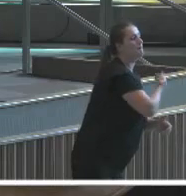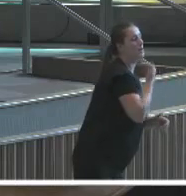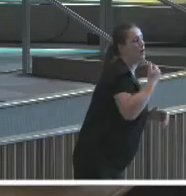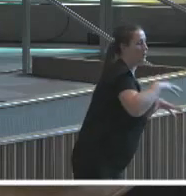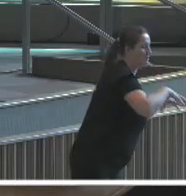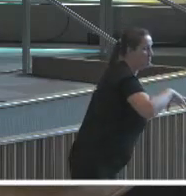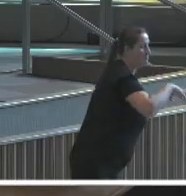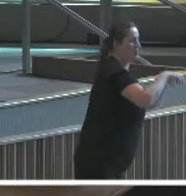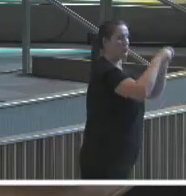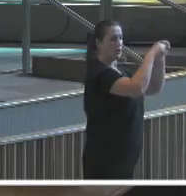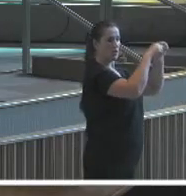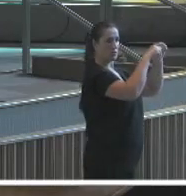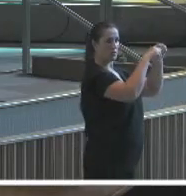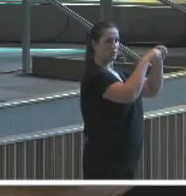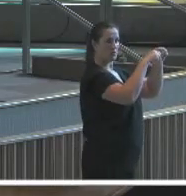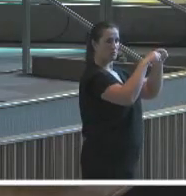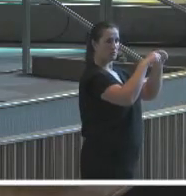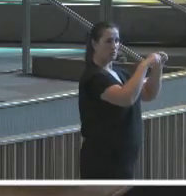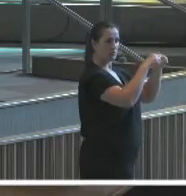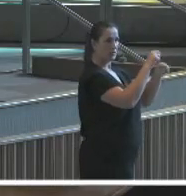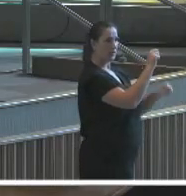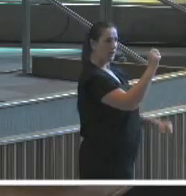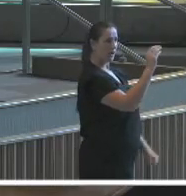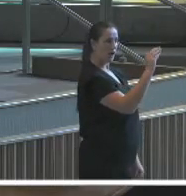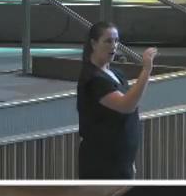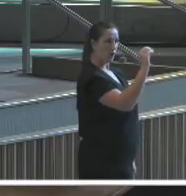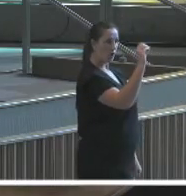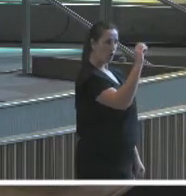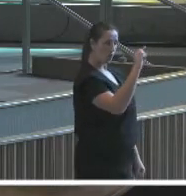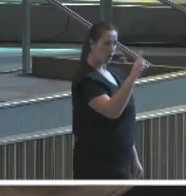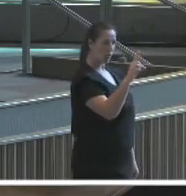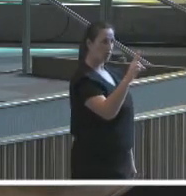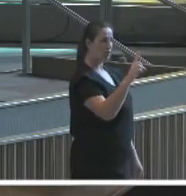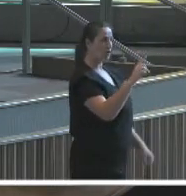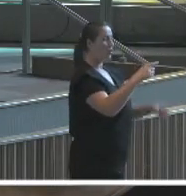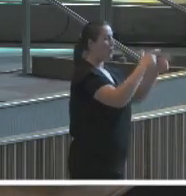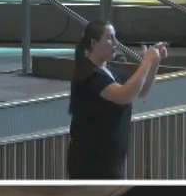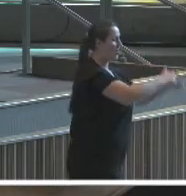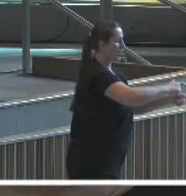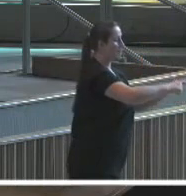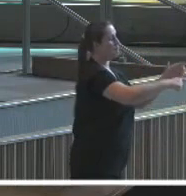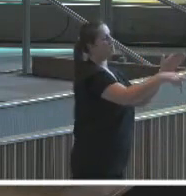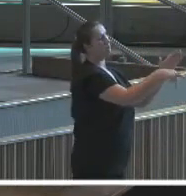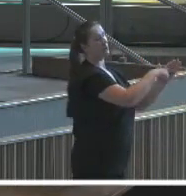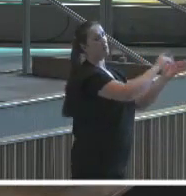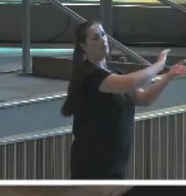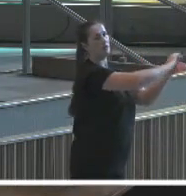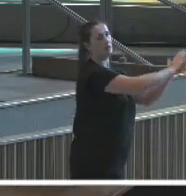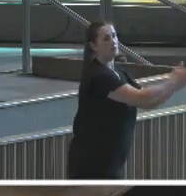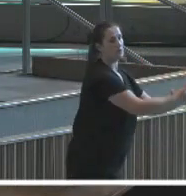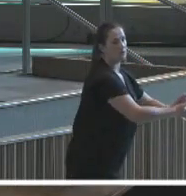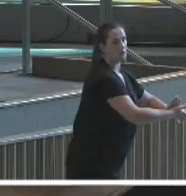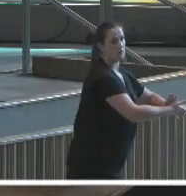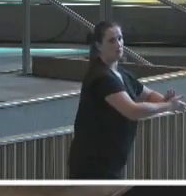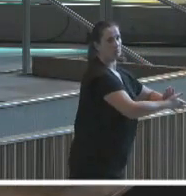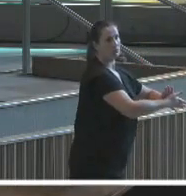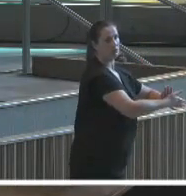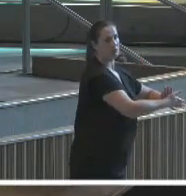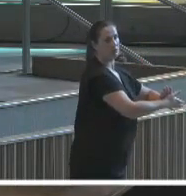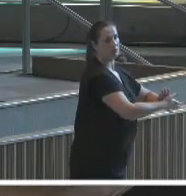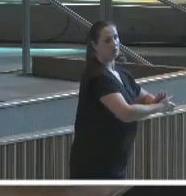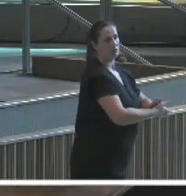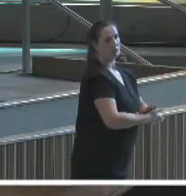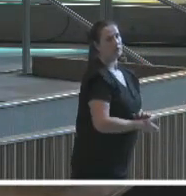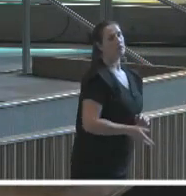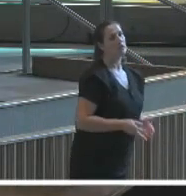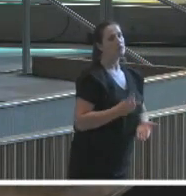partir de então o vale de Acor, o vale da desgraça, o vale da tribulação.